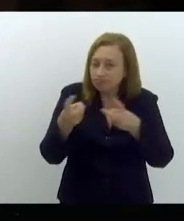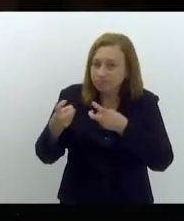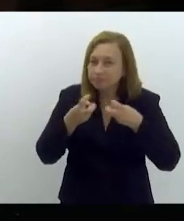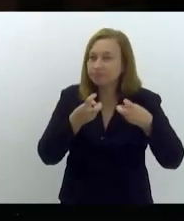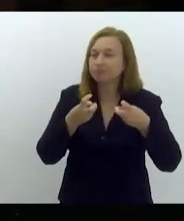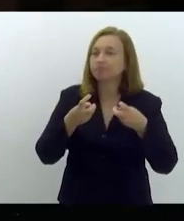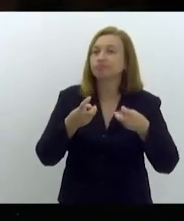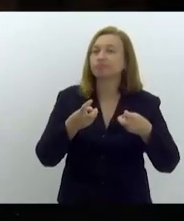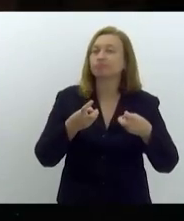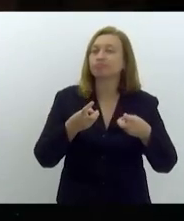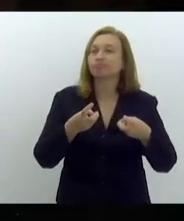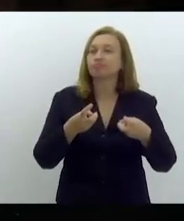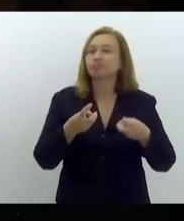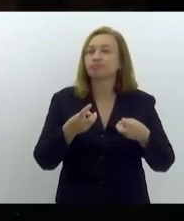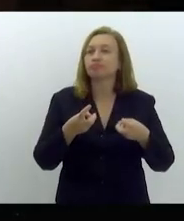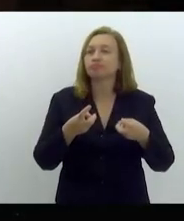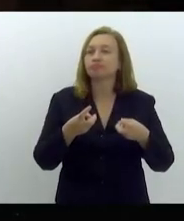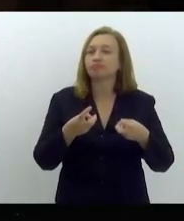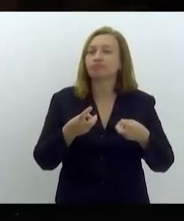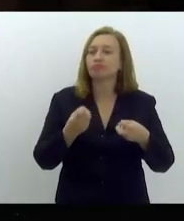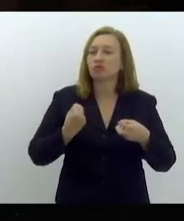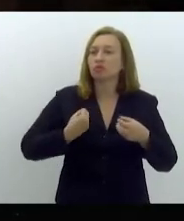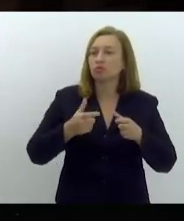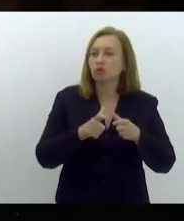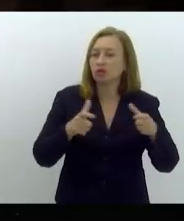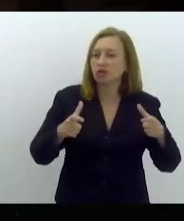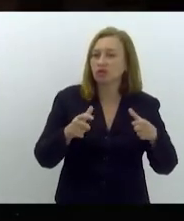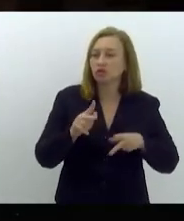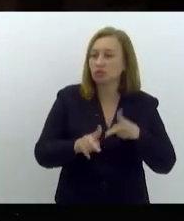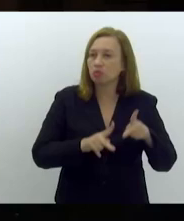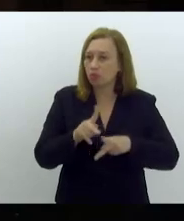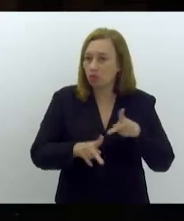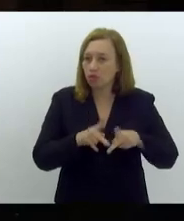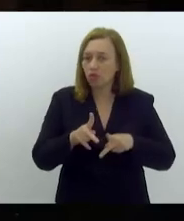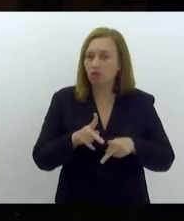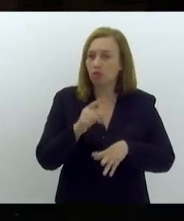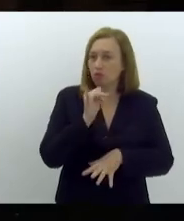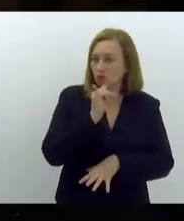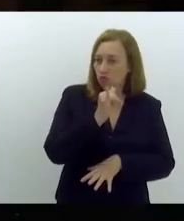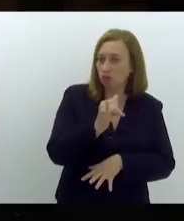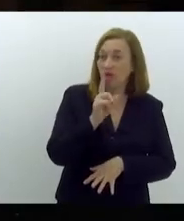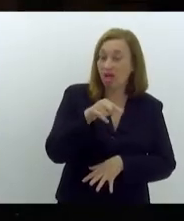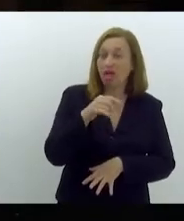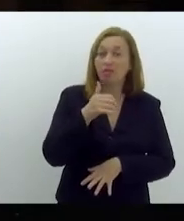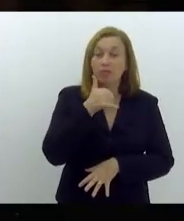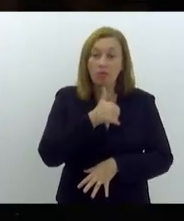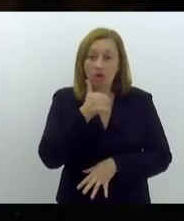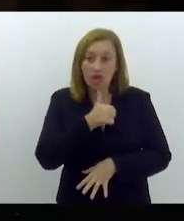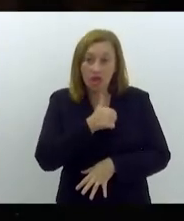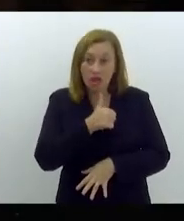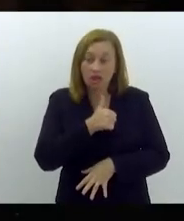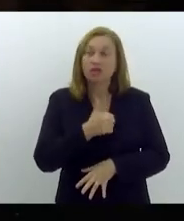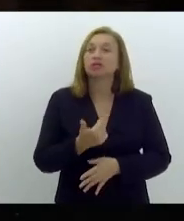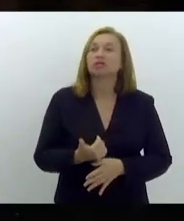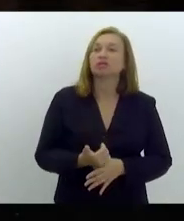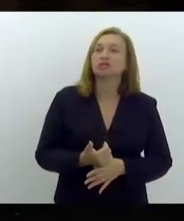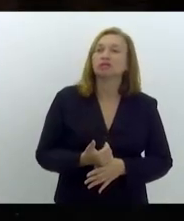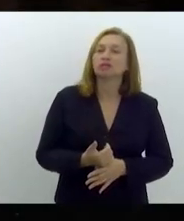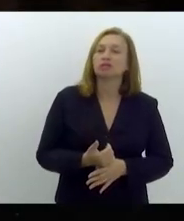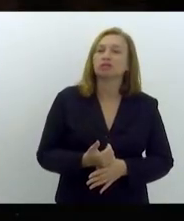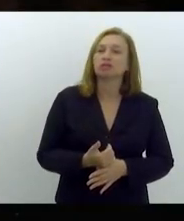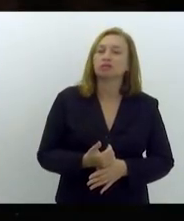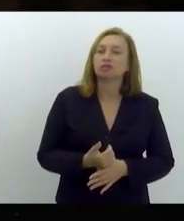que a maior parcela da população Fluminense é de mulheres e a maior